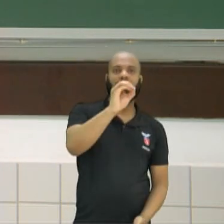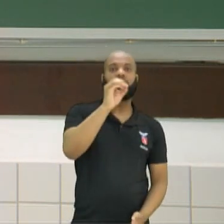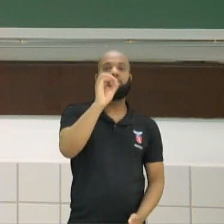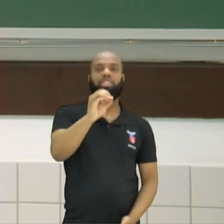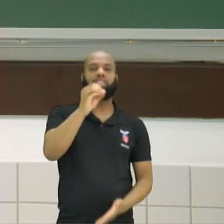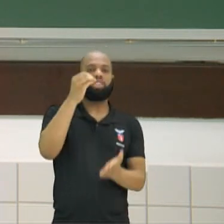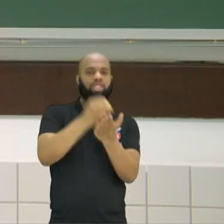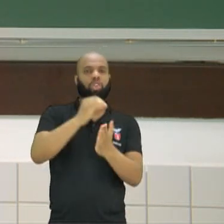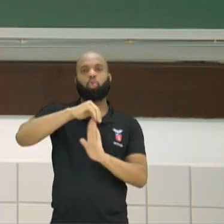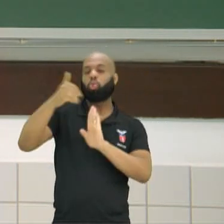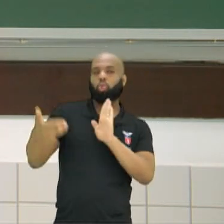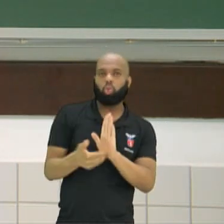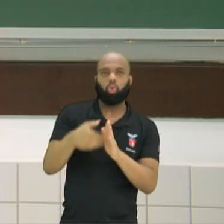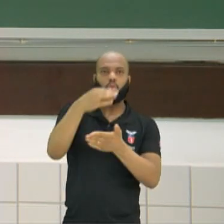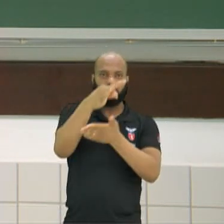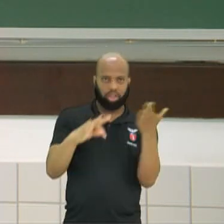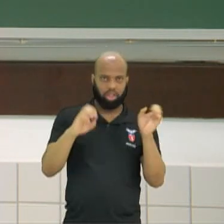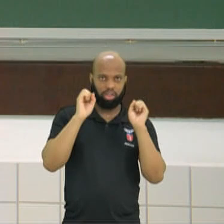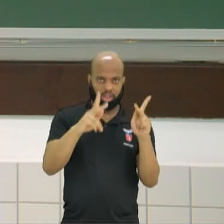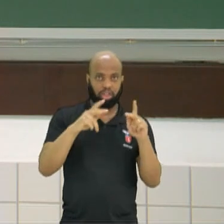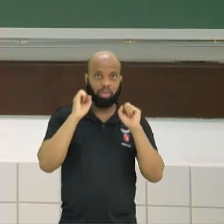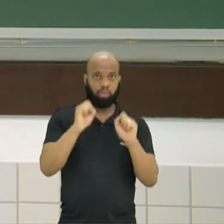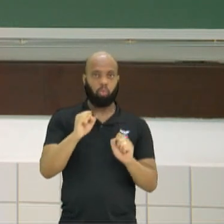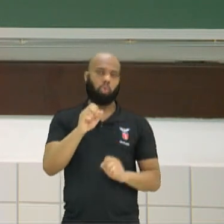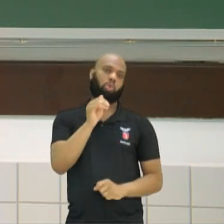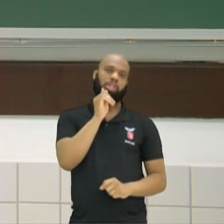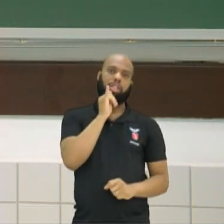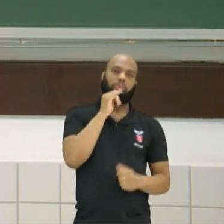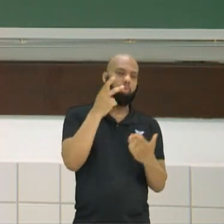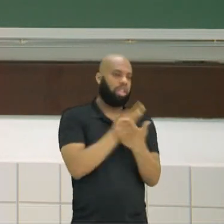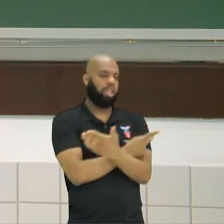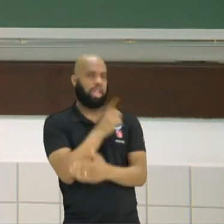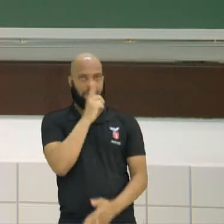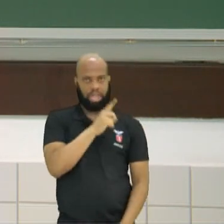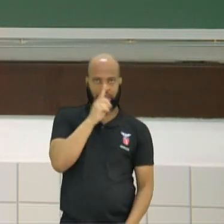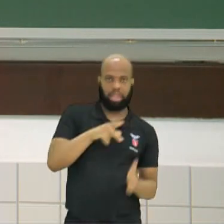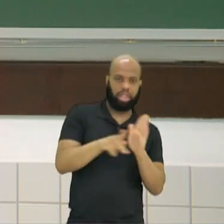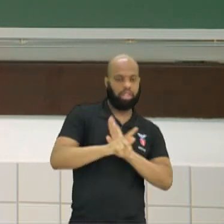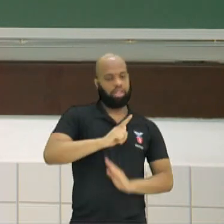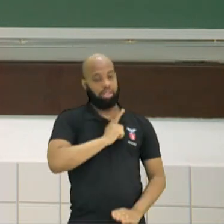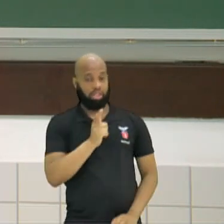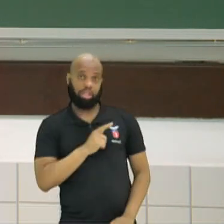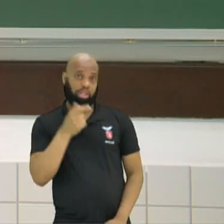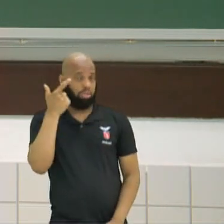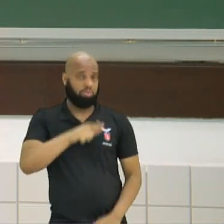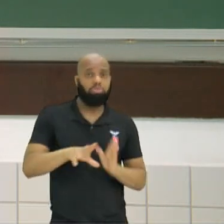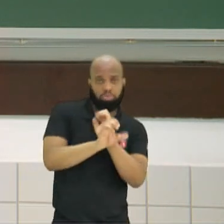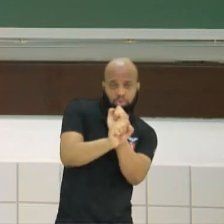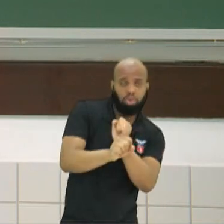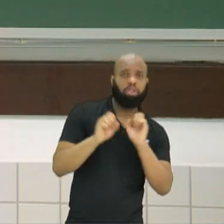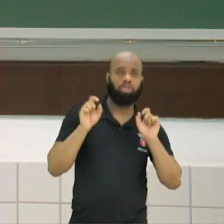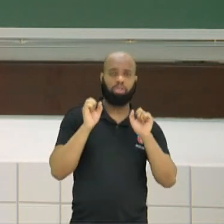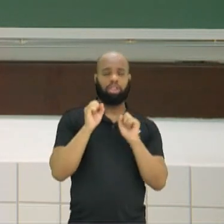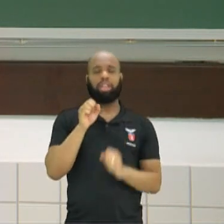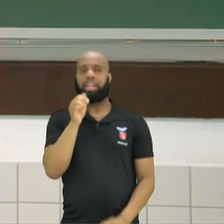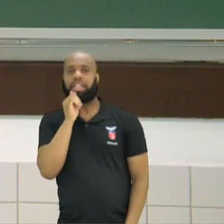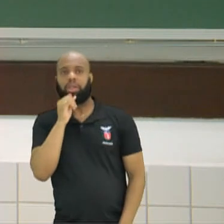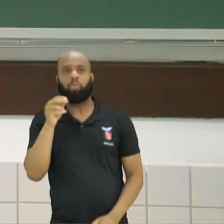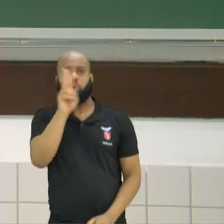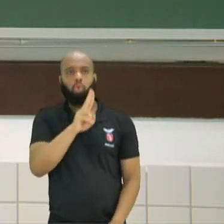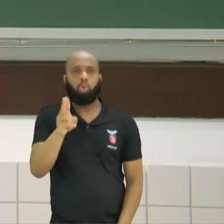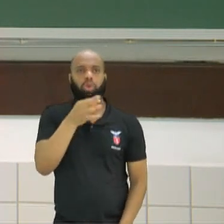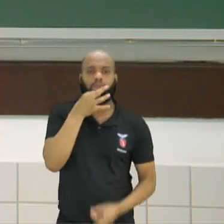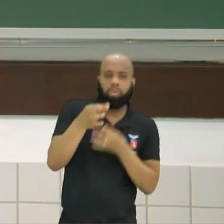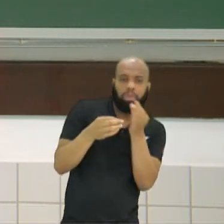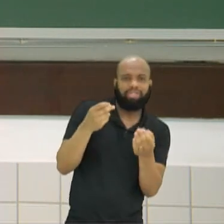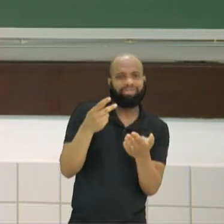texto inteiro, beleza? Então você pode até ter alguns errinhos ali de ortografia, você vai tirar nota. Você pode não usar uns argumentos muito bons,